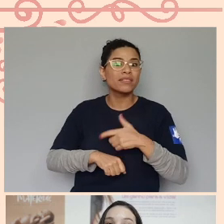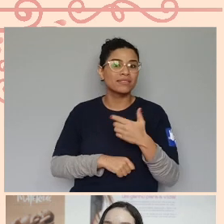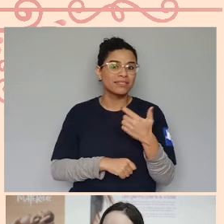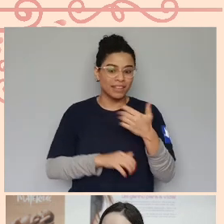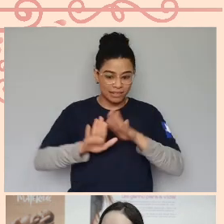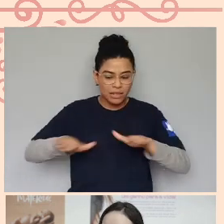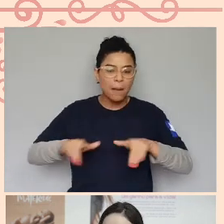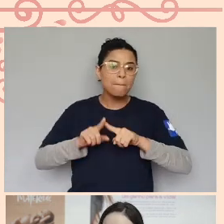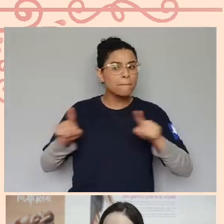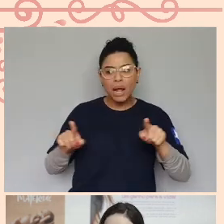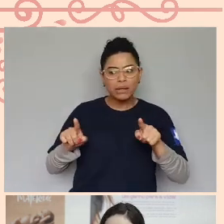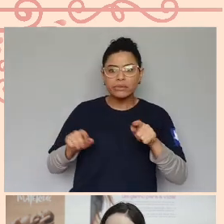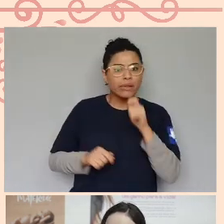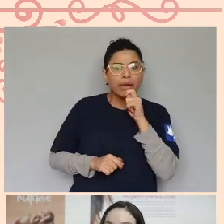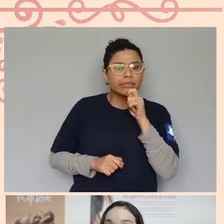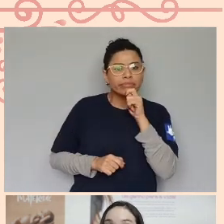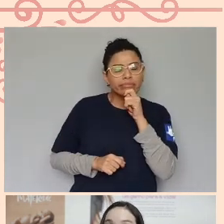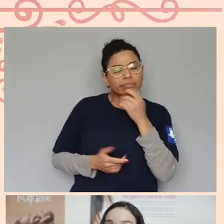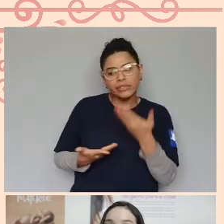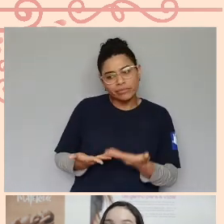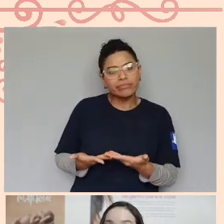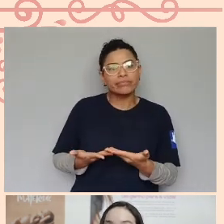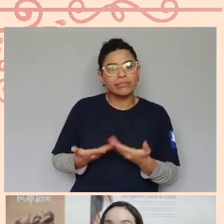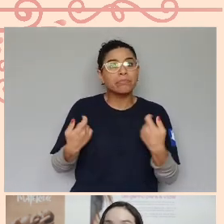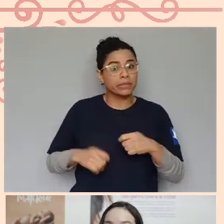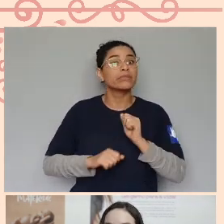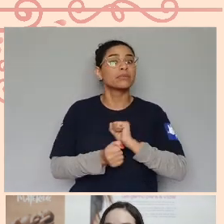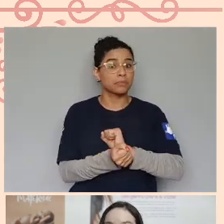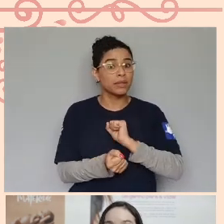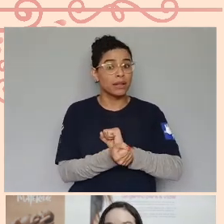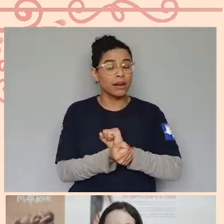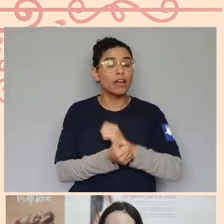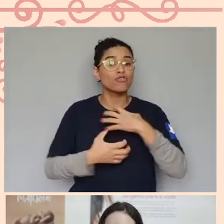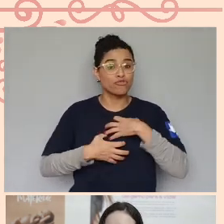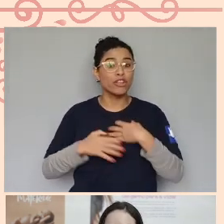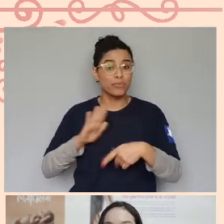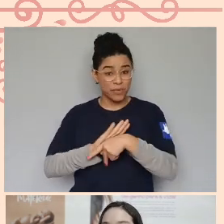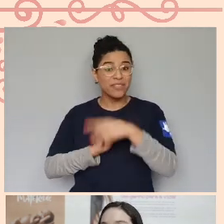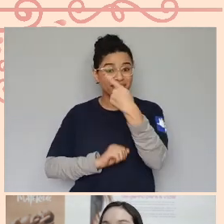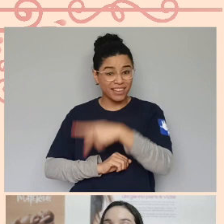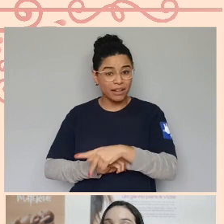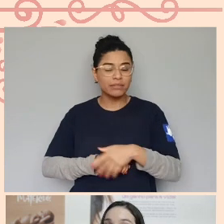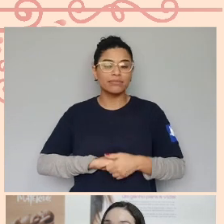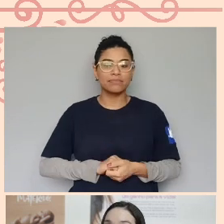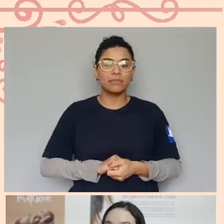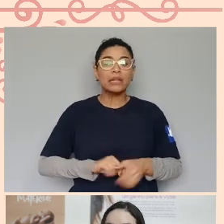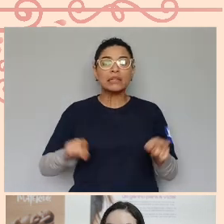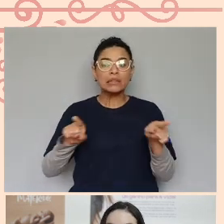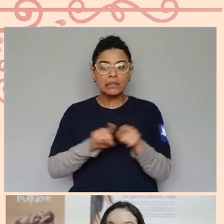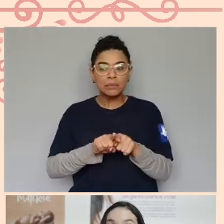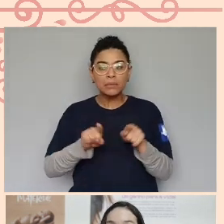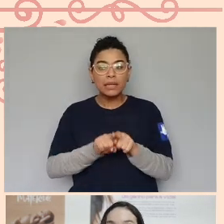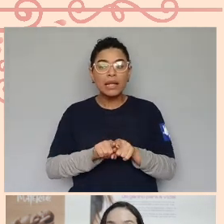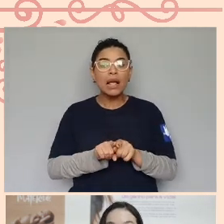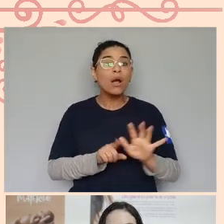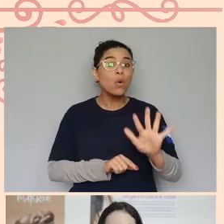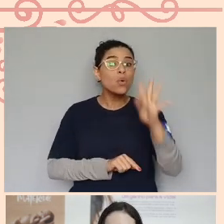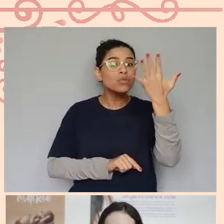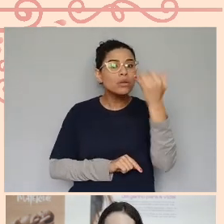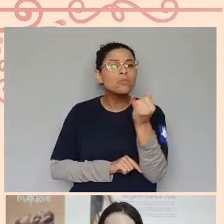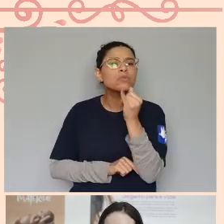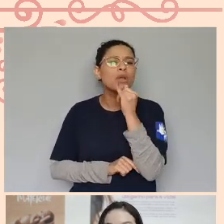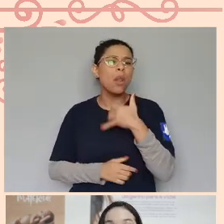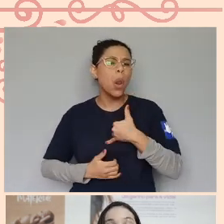criança e ela ainda não está pronta para receber. Uma introdução alimentar precoce, ela também pode ocasionar números maiores